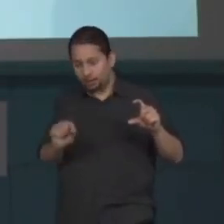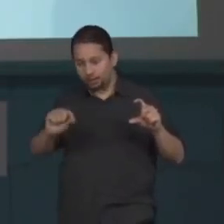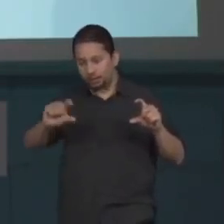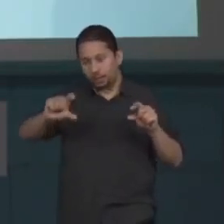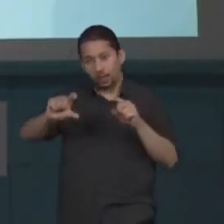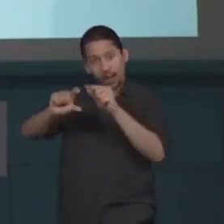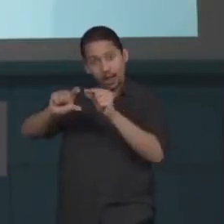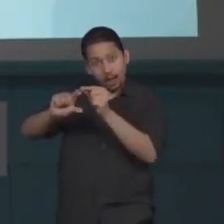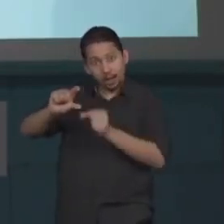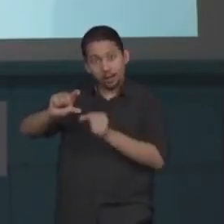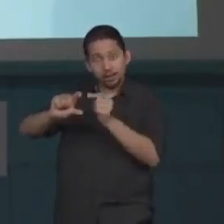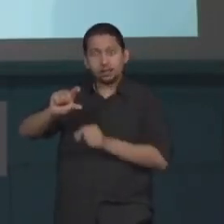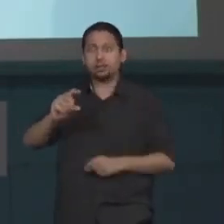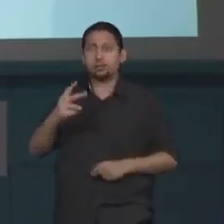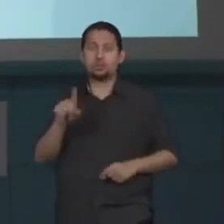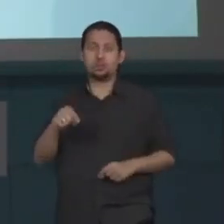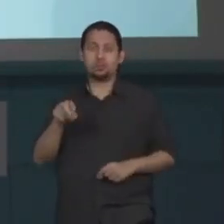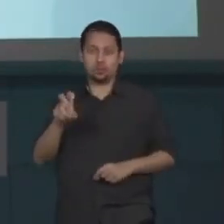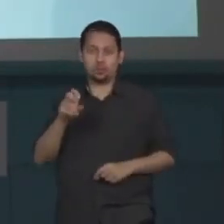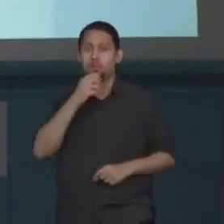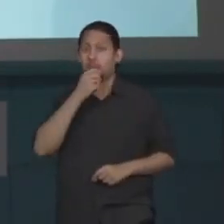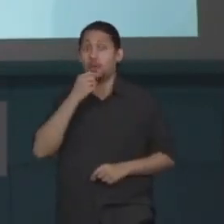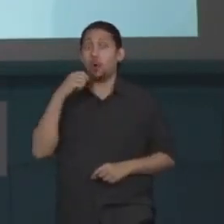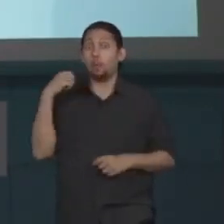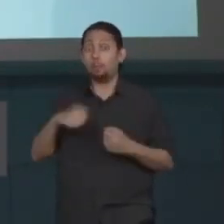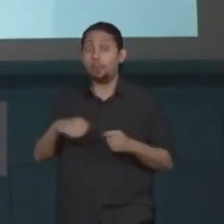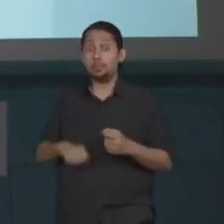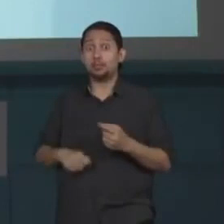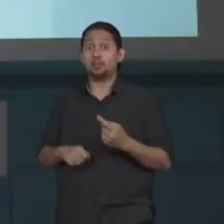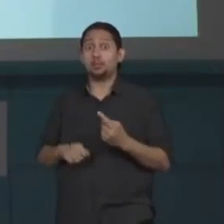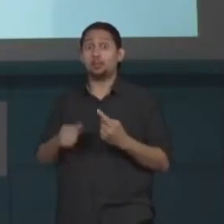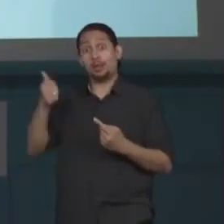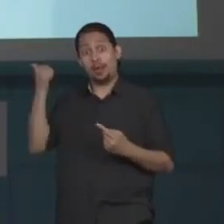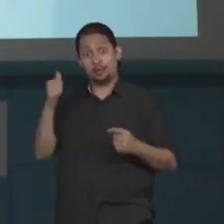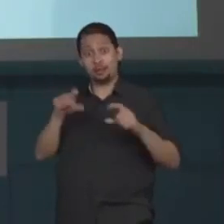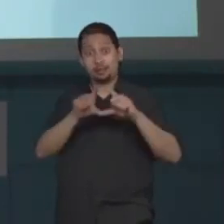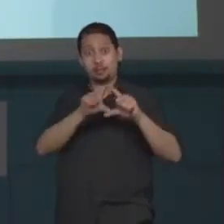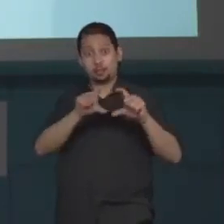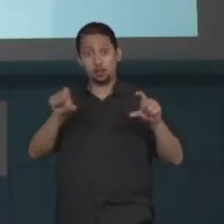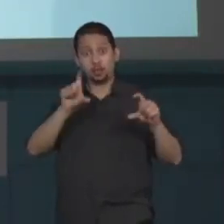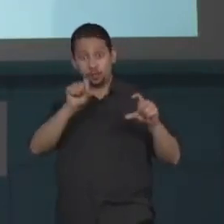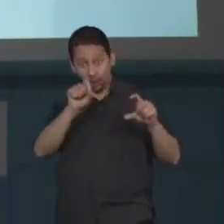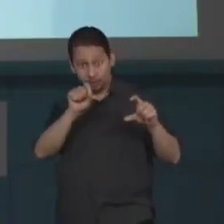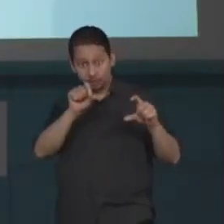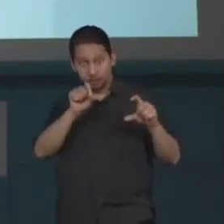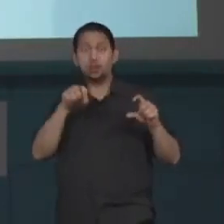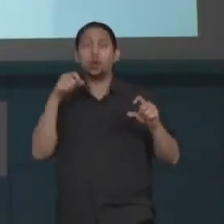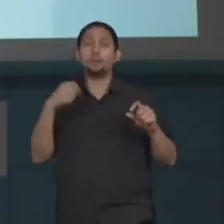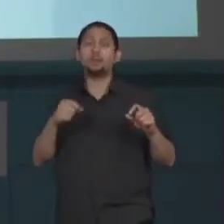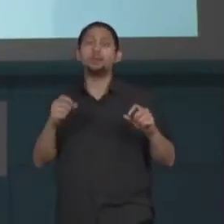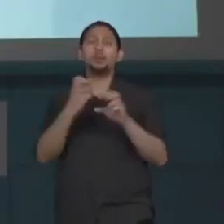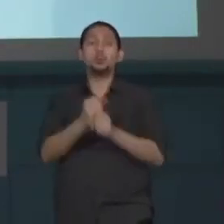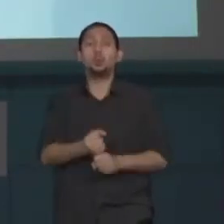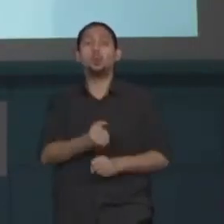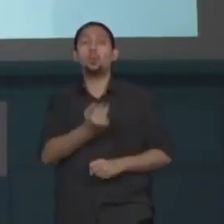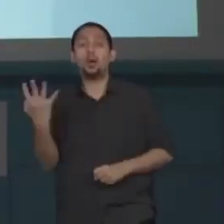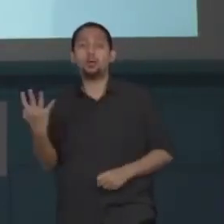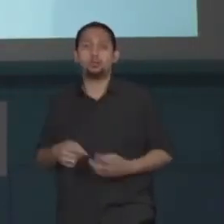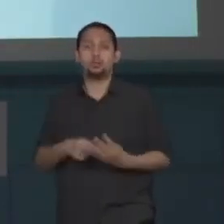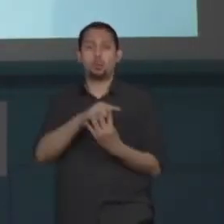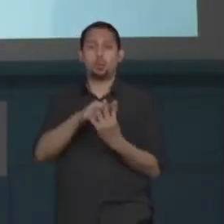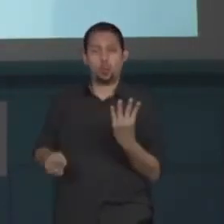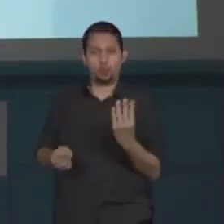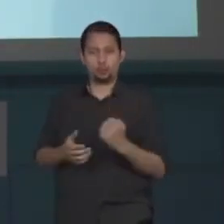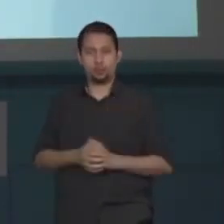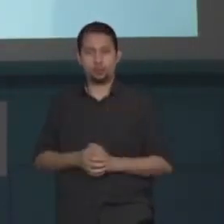do dobro aqui. 2 dessa aí, 2 dessa e 2 dessa. De 10 por 2,5.